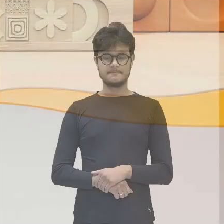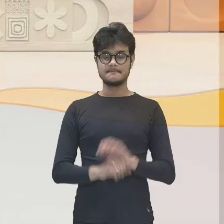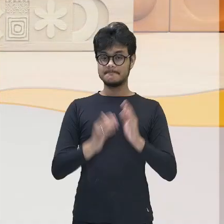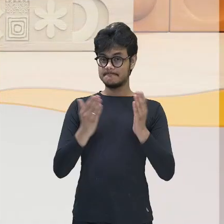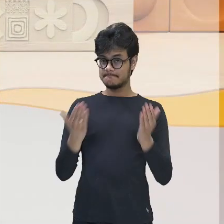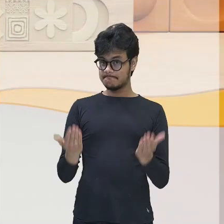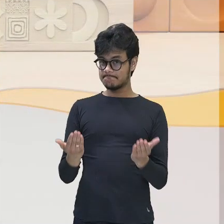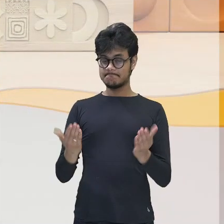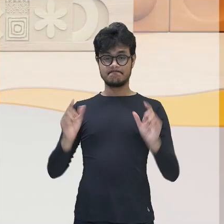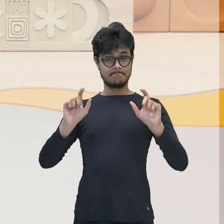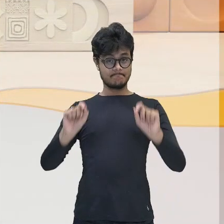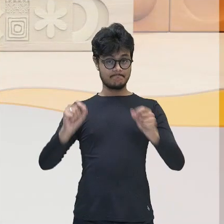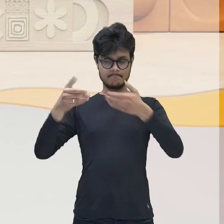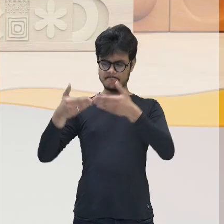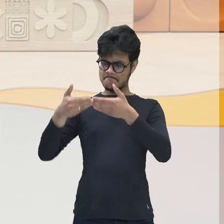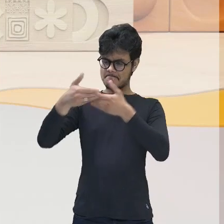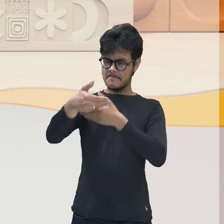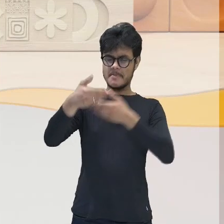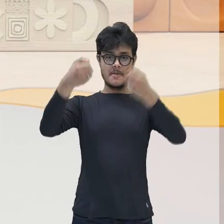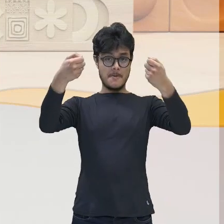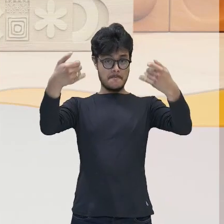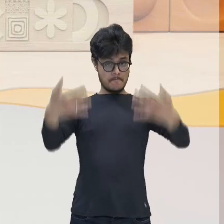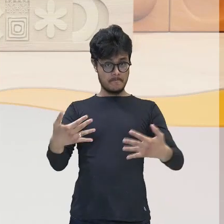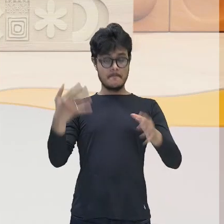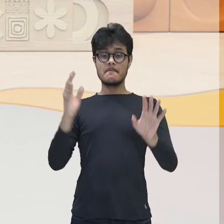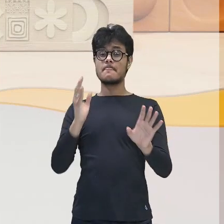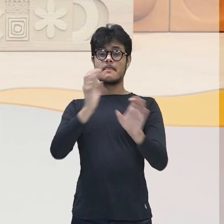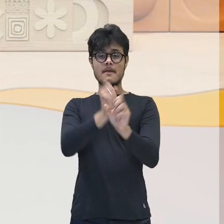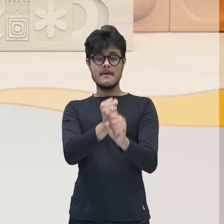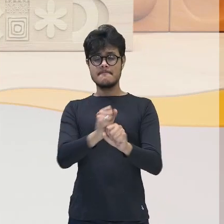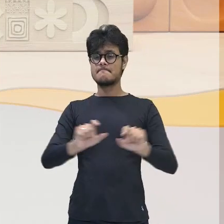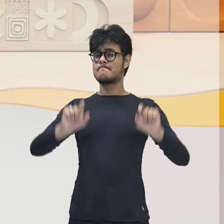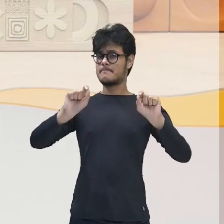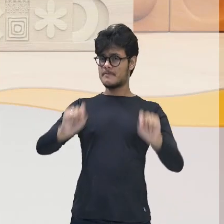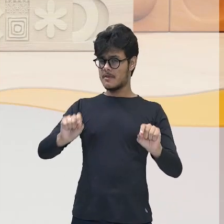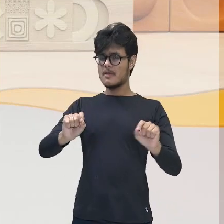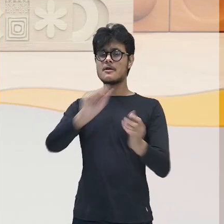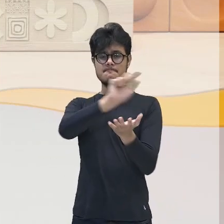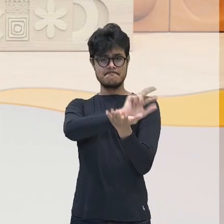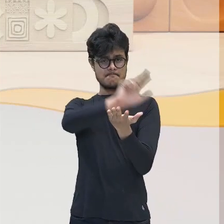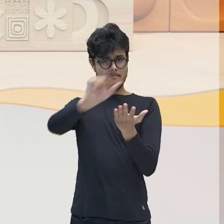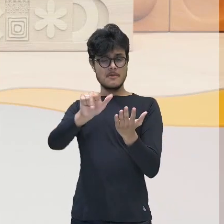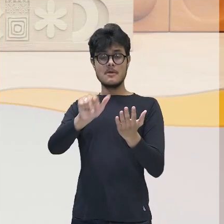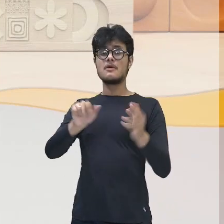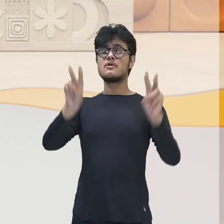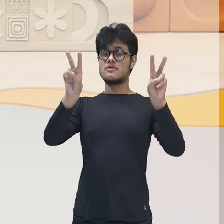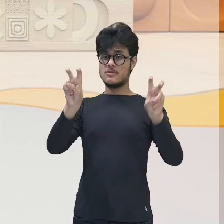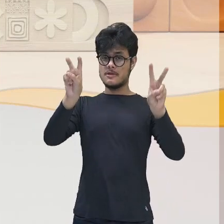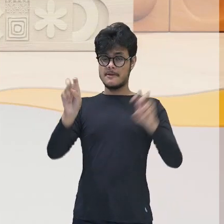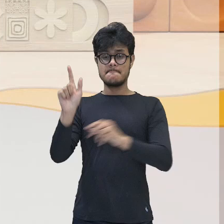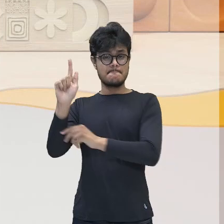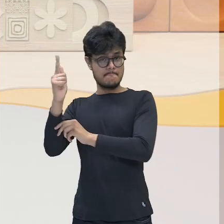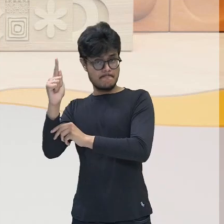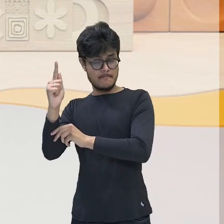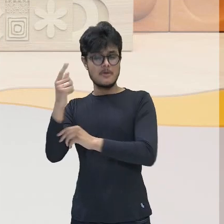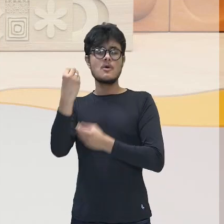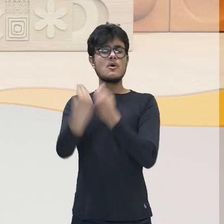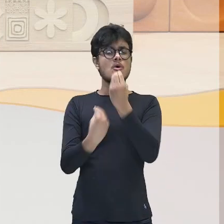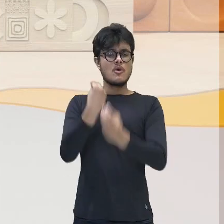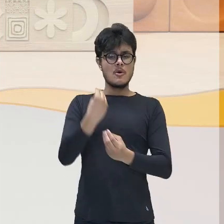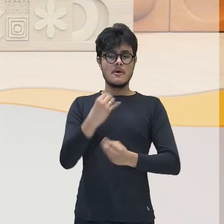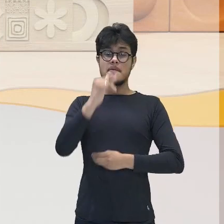Bem, nós iniciaremos a nossa revisão dos nossos conteúdos falando sobre a formação do